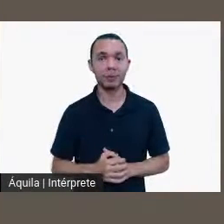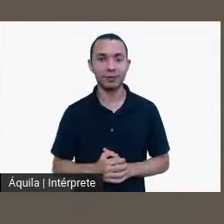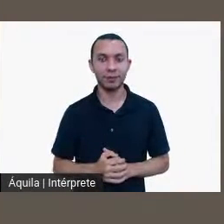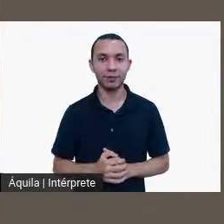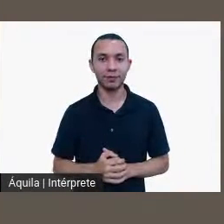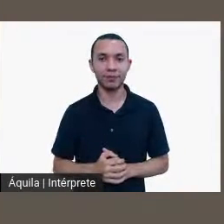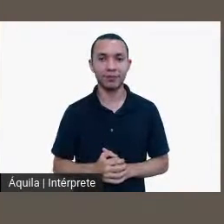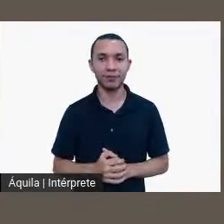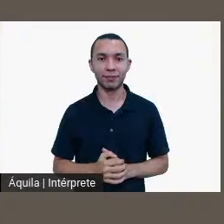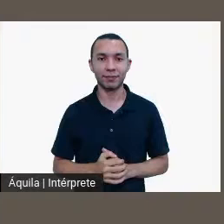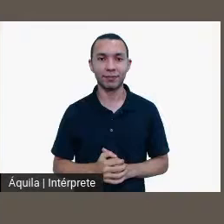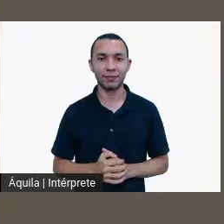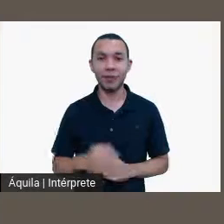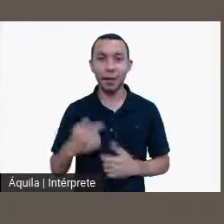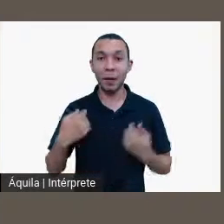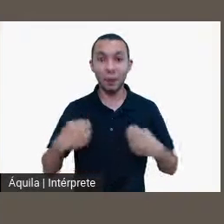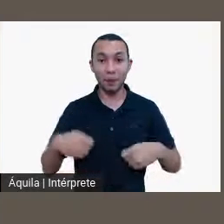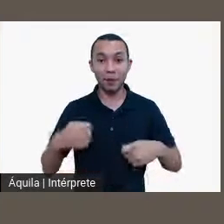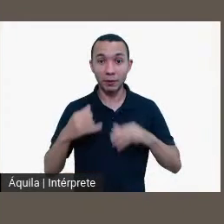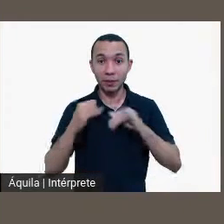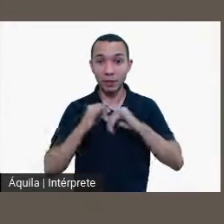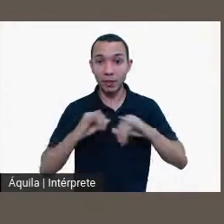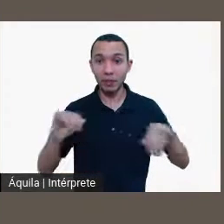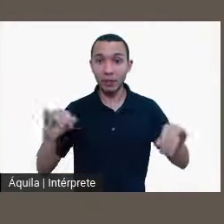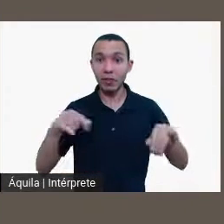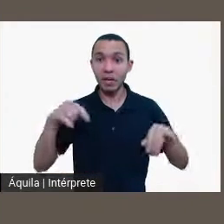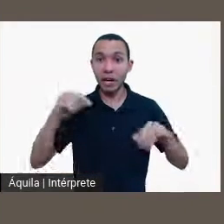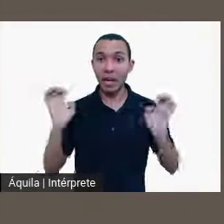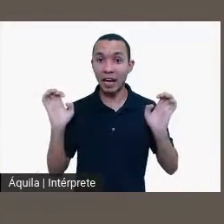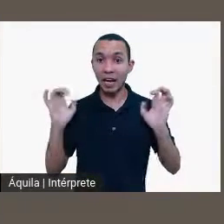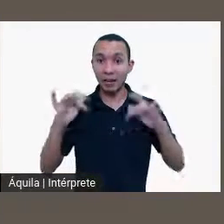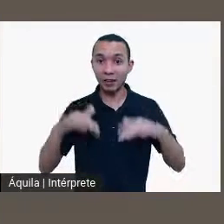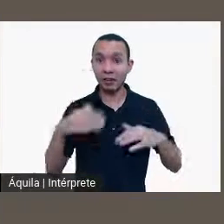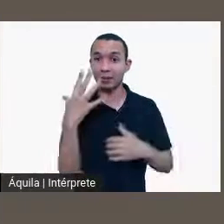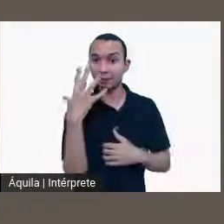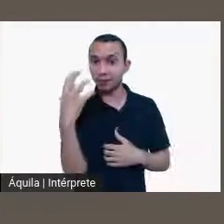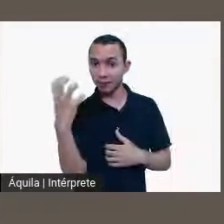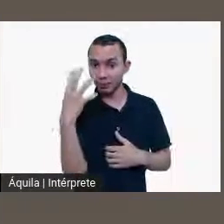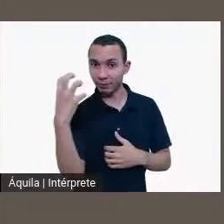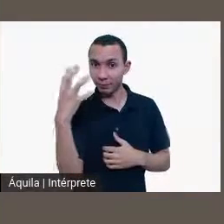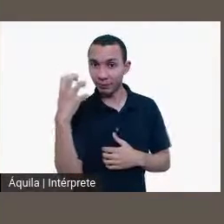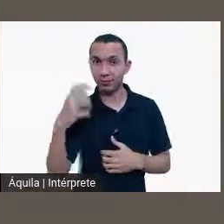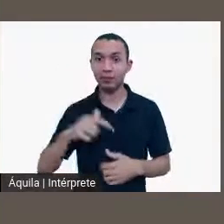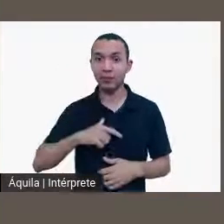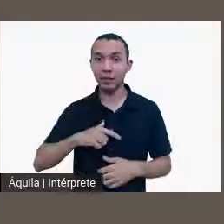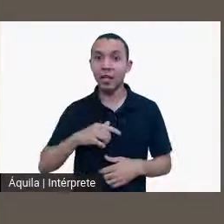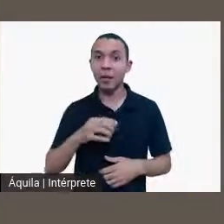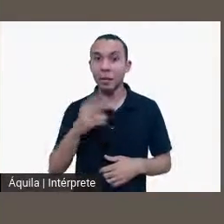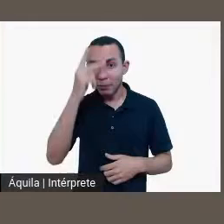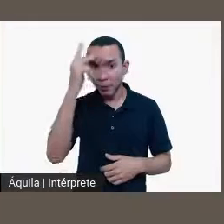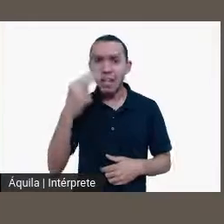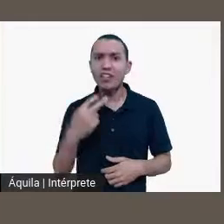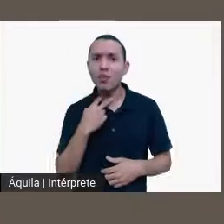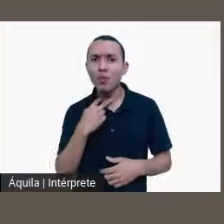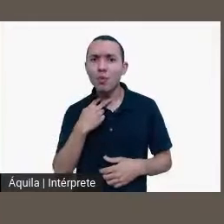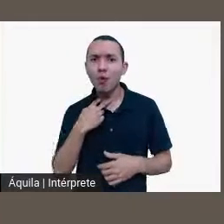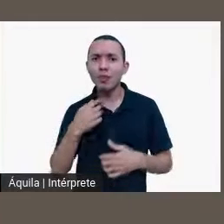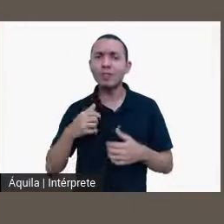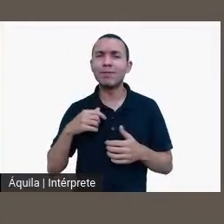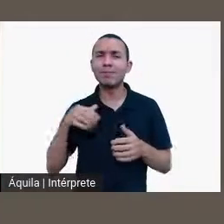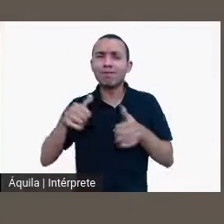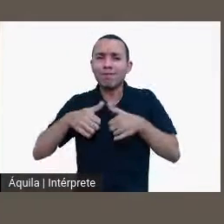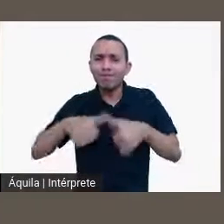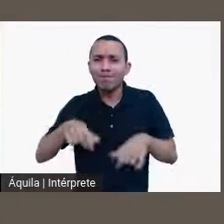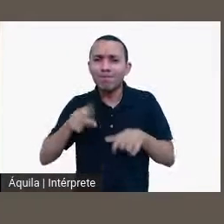Eu também queria avisar que esse evento está sendo gravado e, para quem não puder acompanhar até o final, vai estar disponível sempre depois pelos